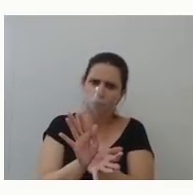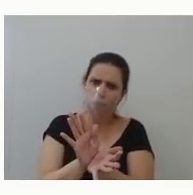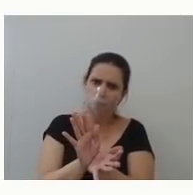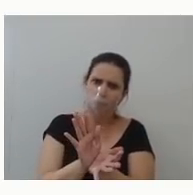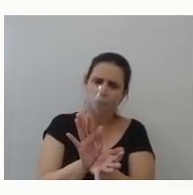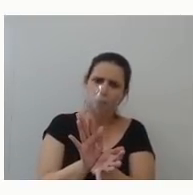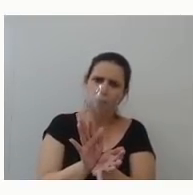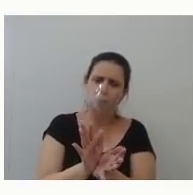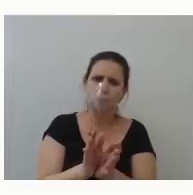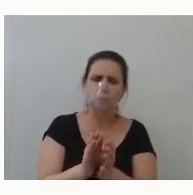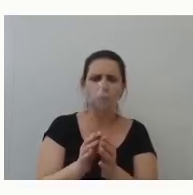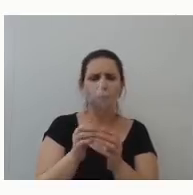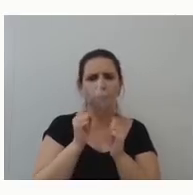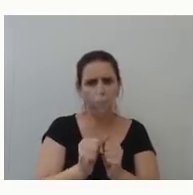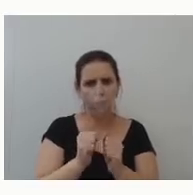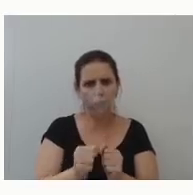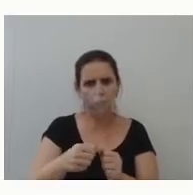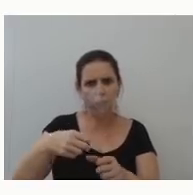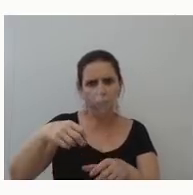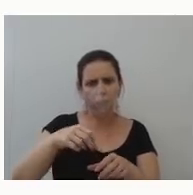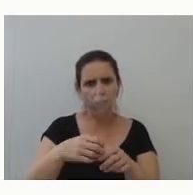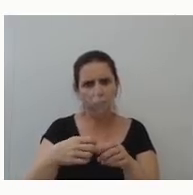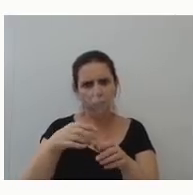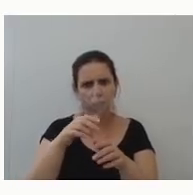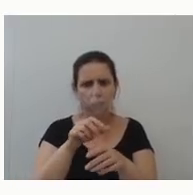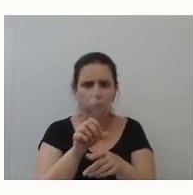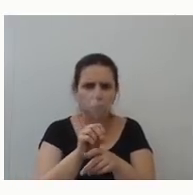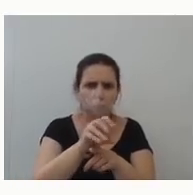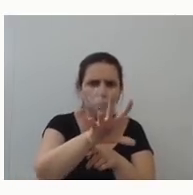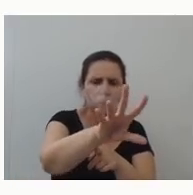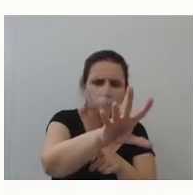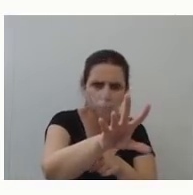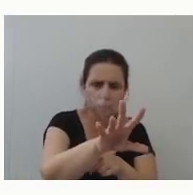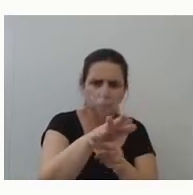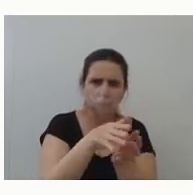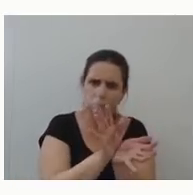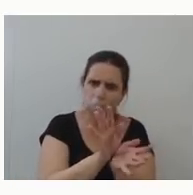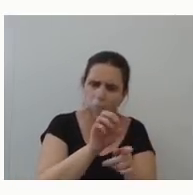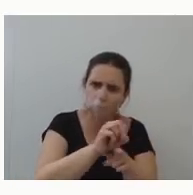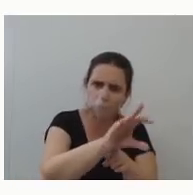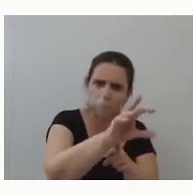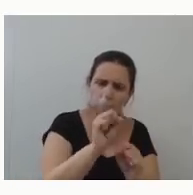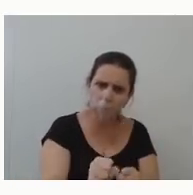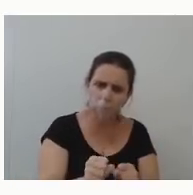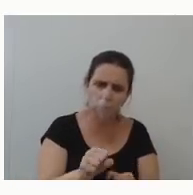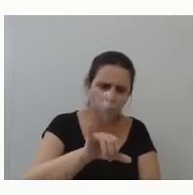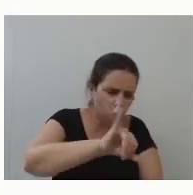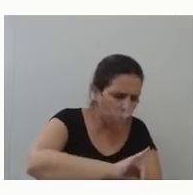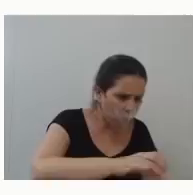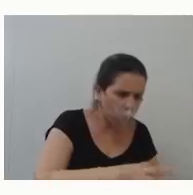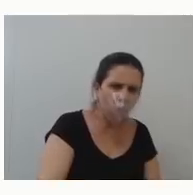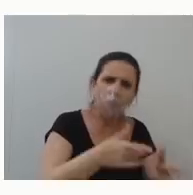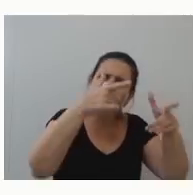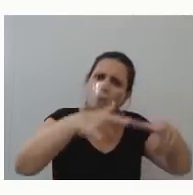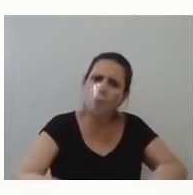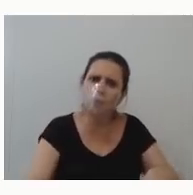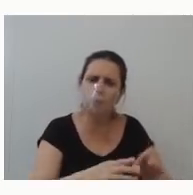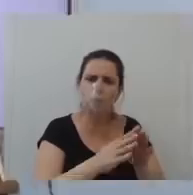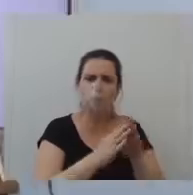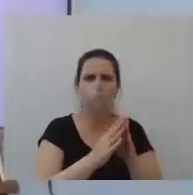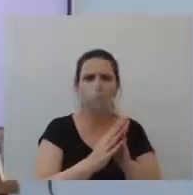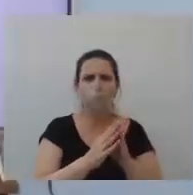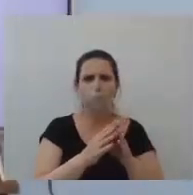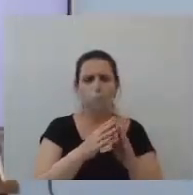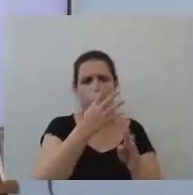celular? Você pode utilizar a lanterna do aparelho celular ou até mesmo um abajur. Onde é que você vai posicioná-lo? No ângulo